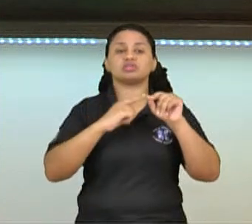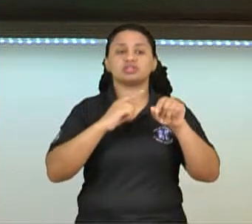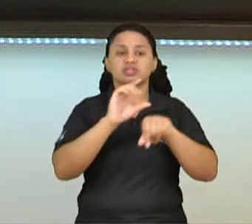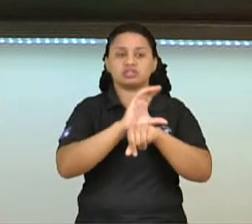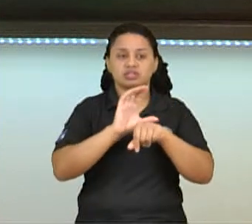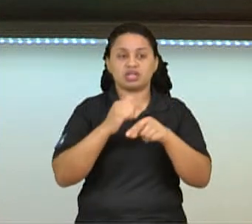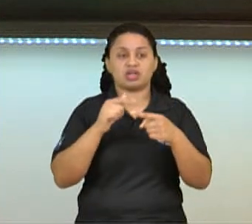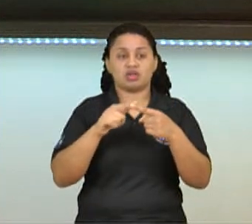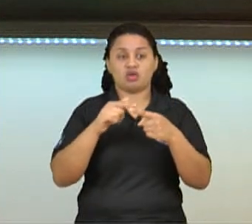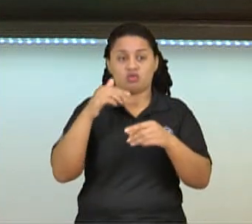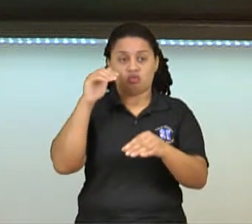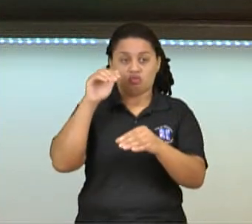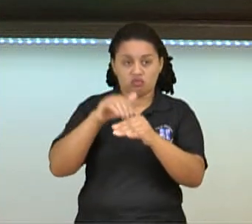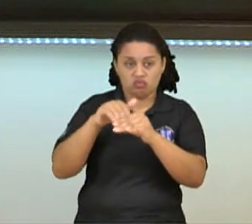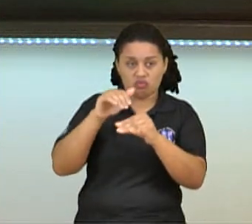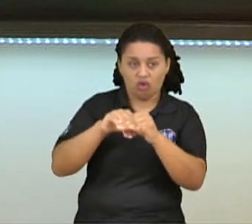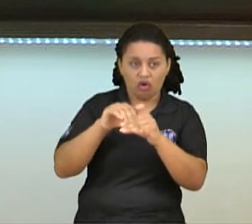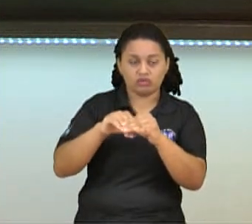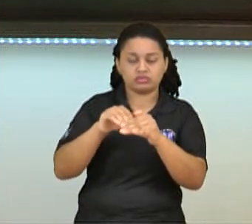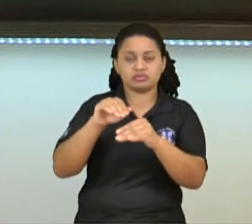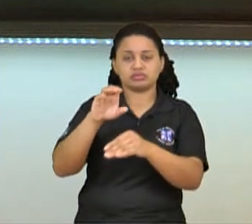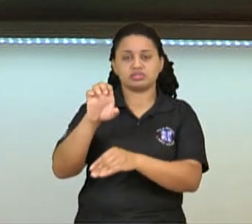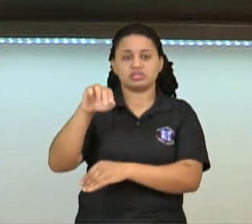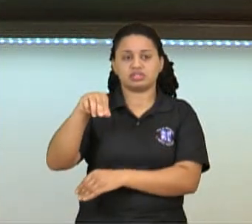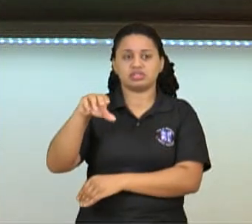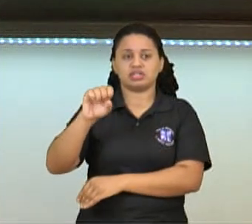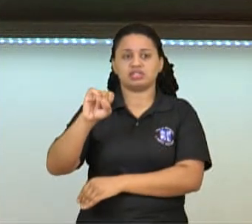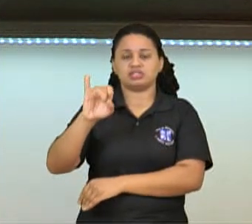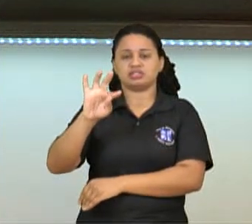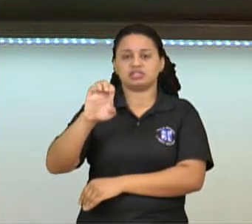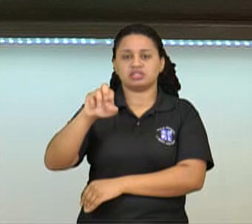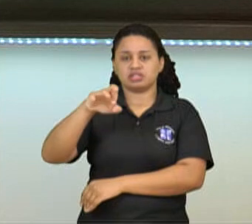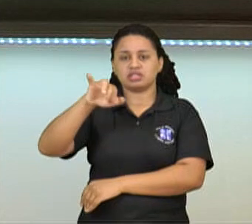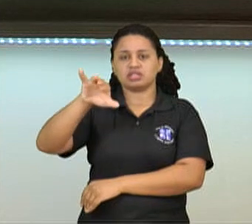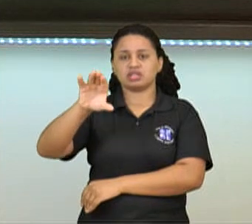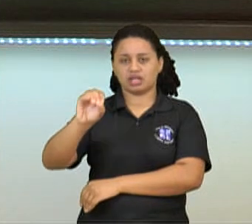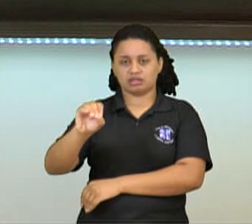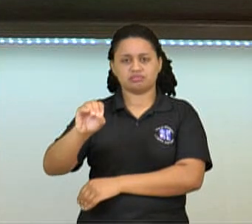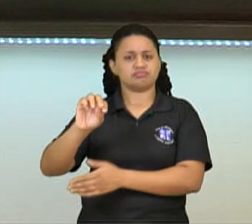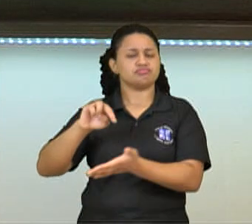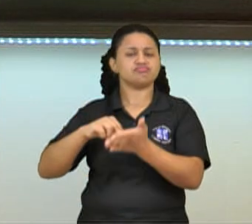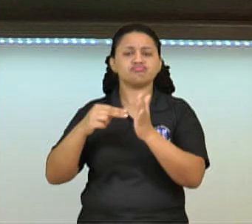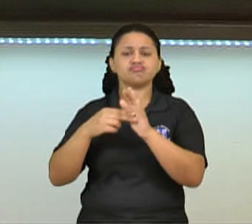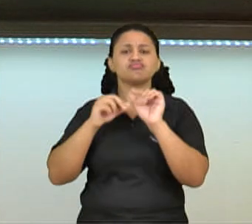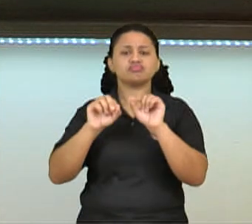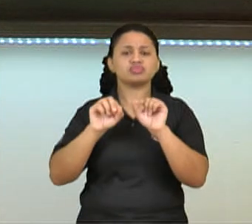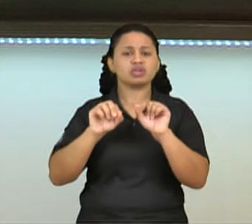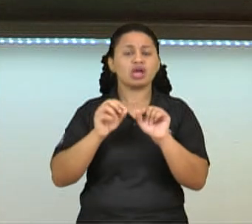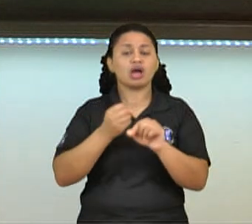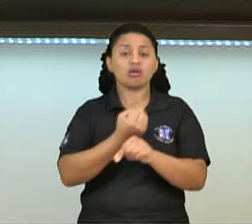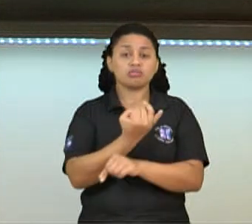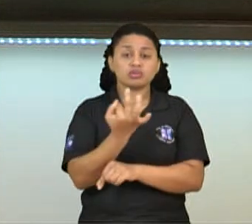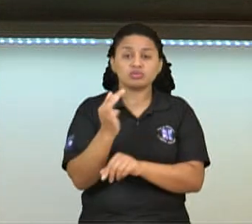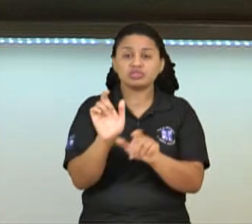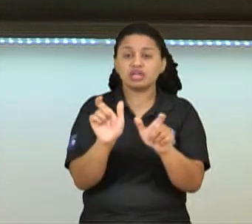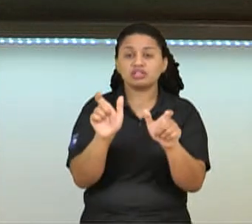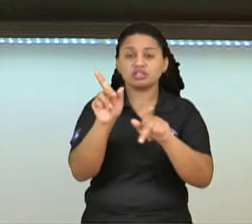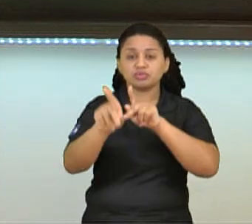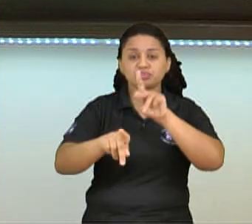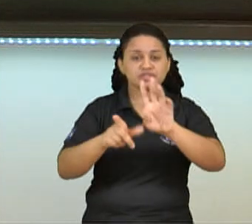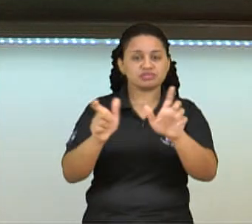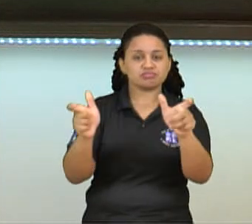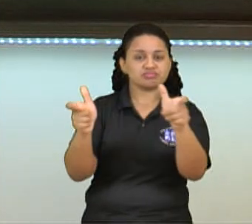voto censitário. O voto censitário é um voto que ele só uma parcela da população